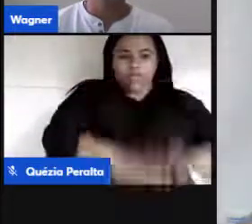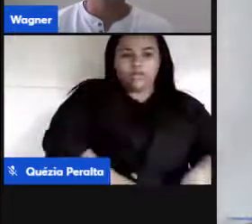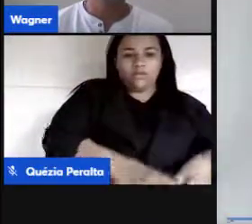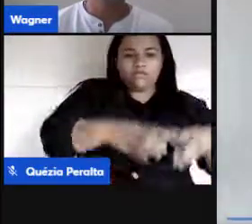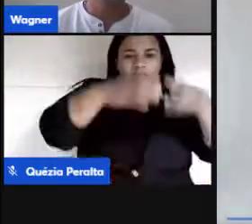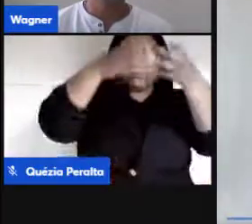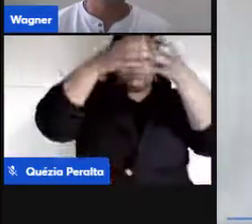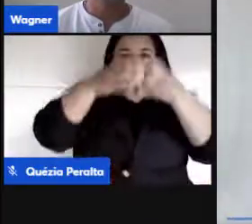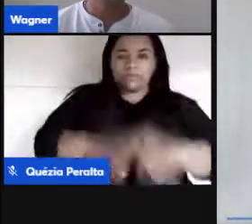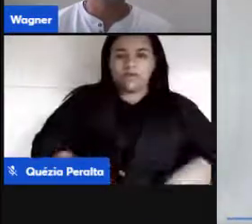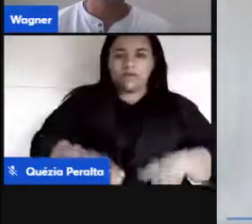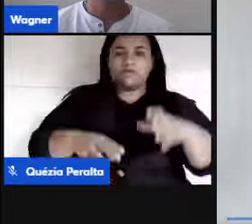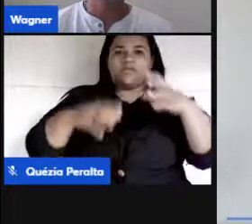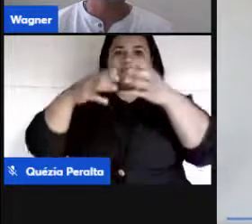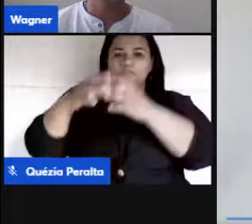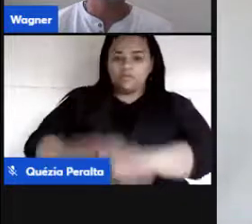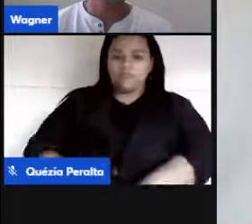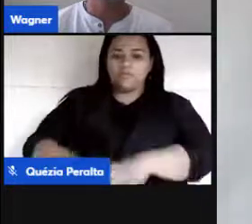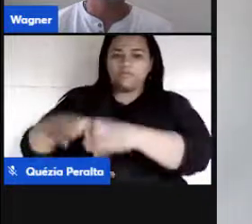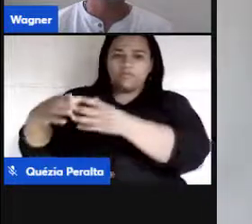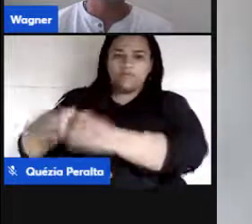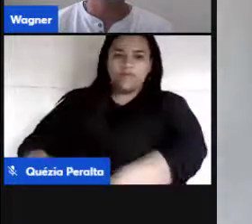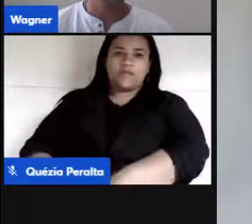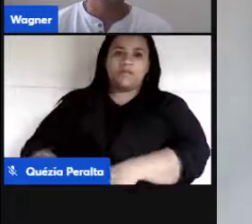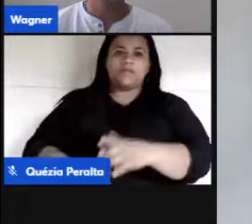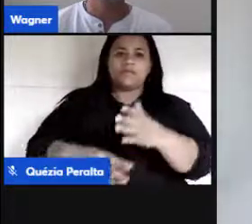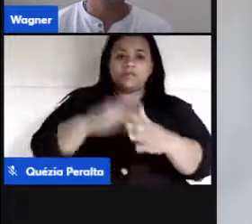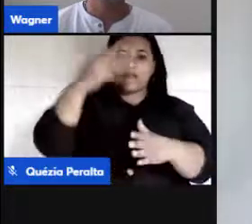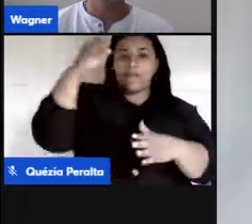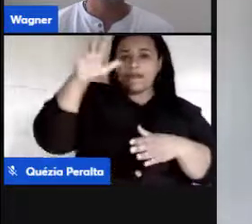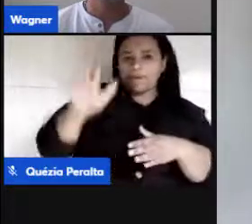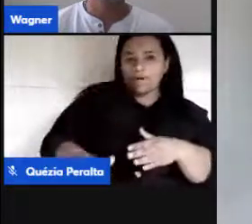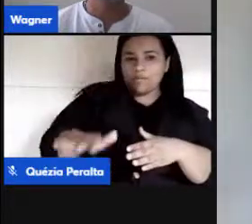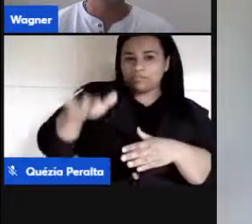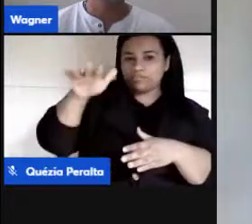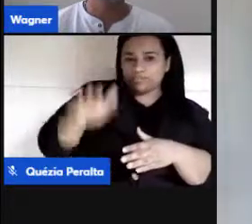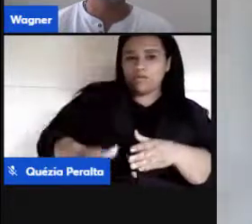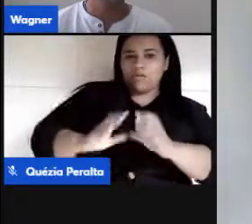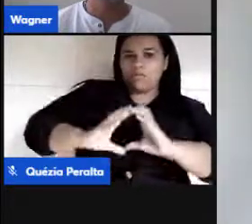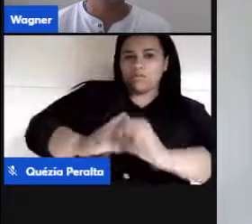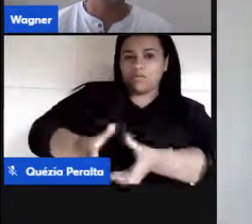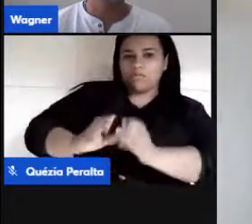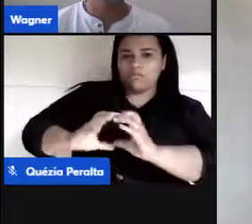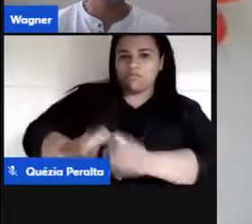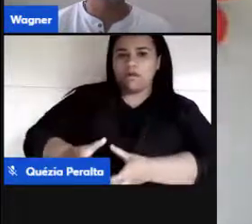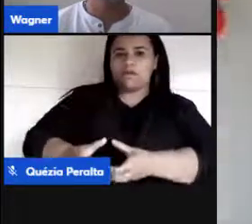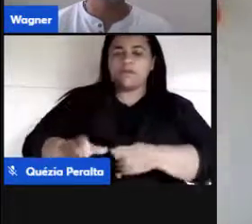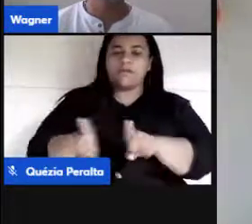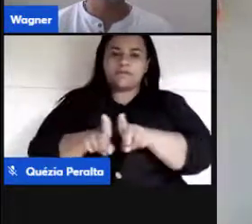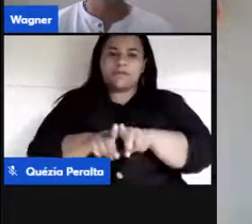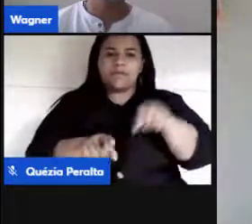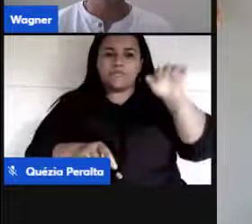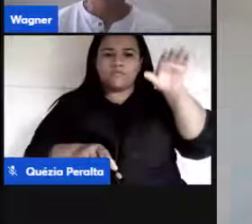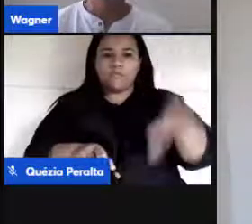a terceira fase empurrando com a mão direita e também com a mão esquerda.